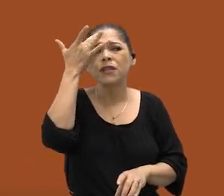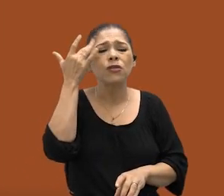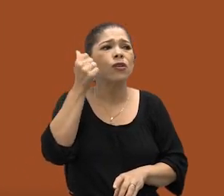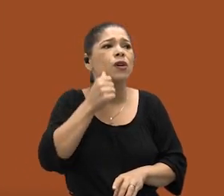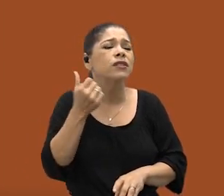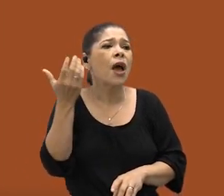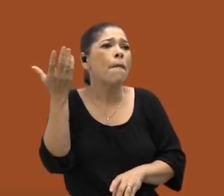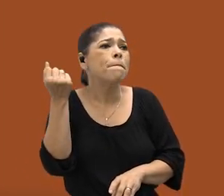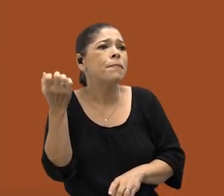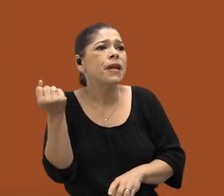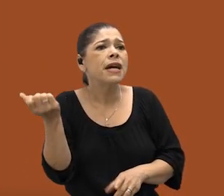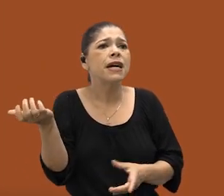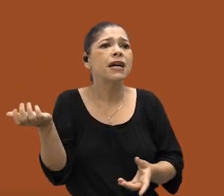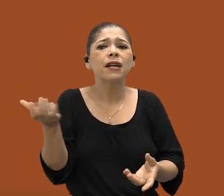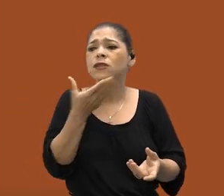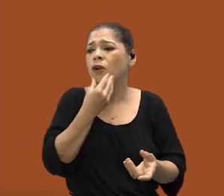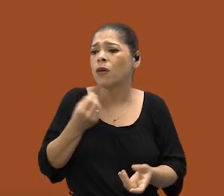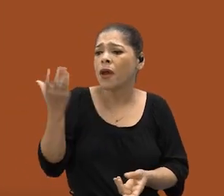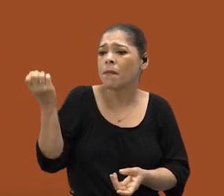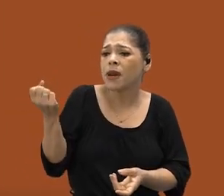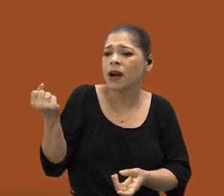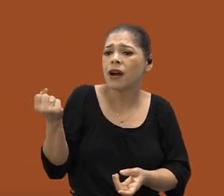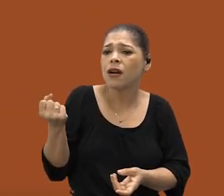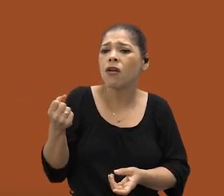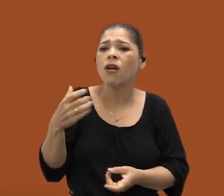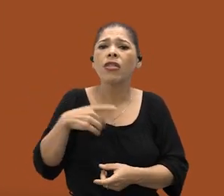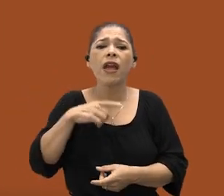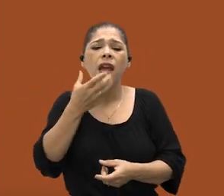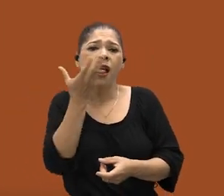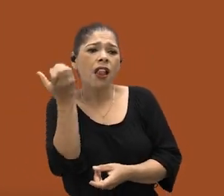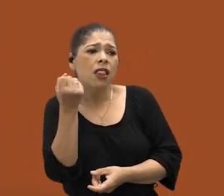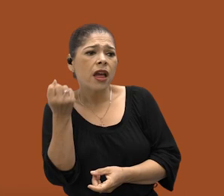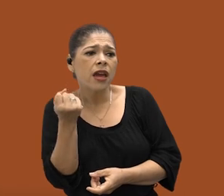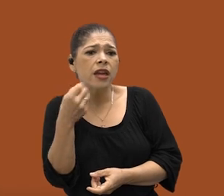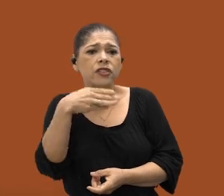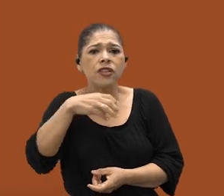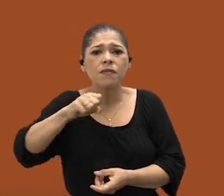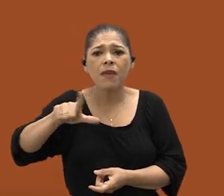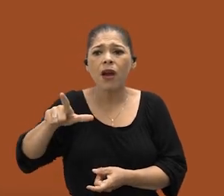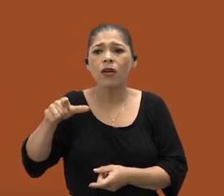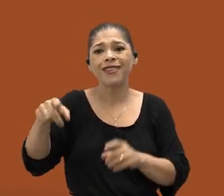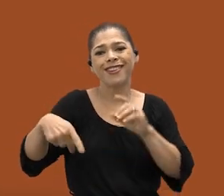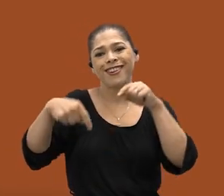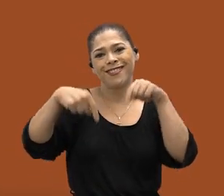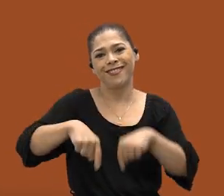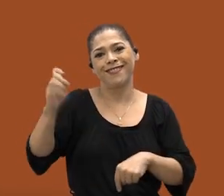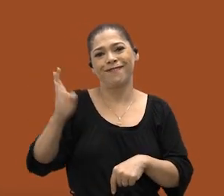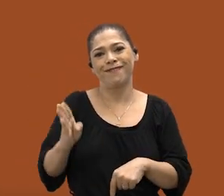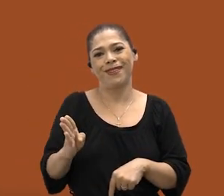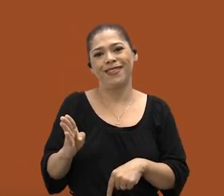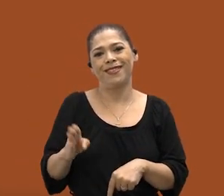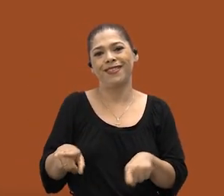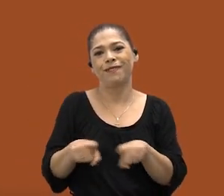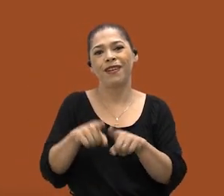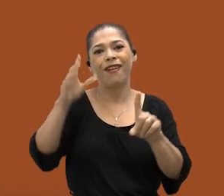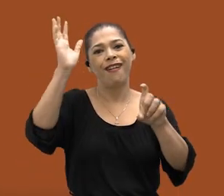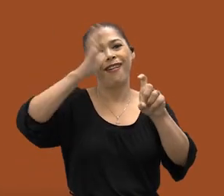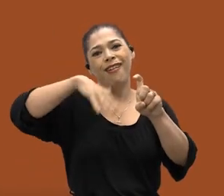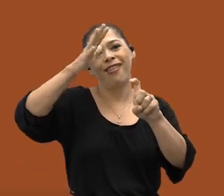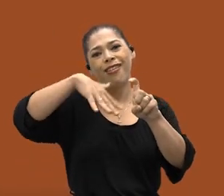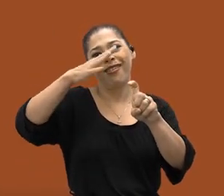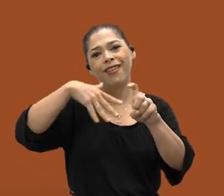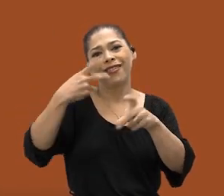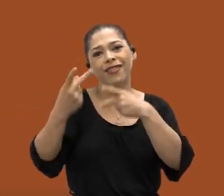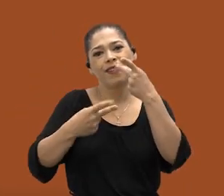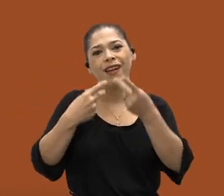leite que é branco e mel sabe essas coisas e aí a gente lembra que no Brasil fizeram a mesma coisa com aquele mito gastronômico